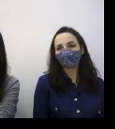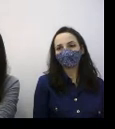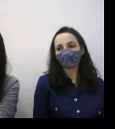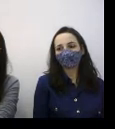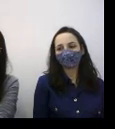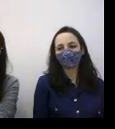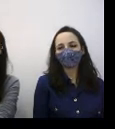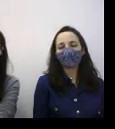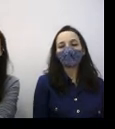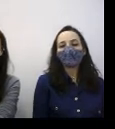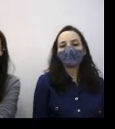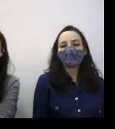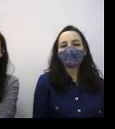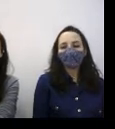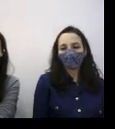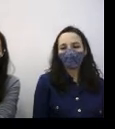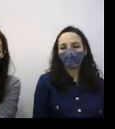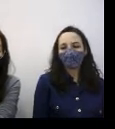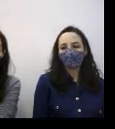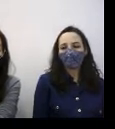bastante importante.